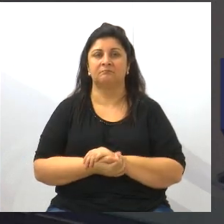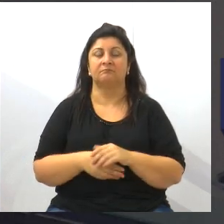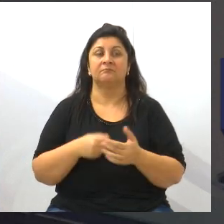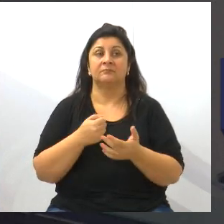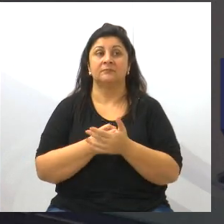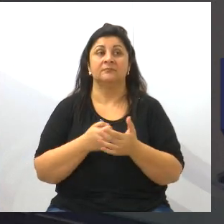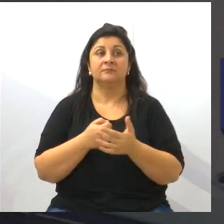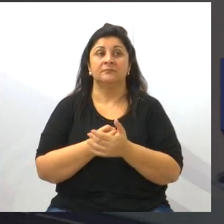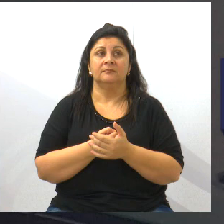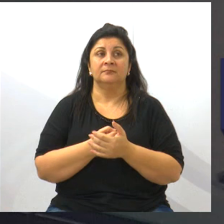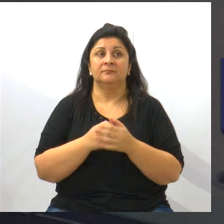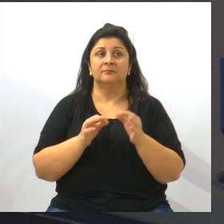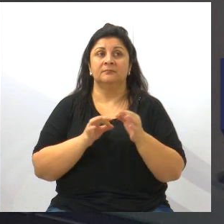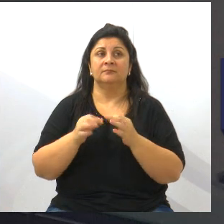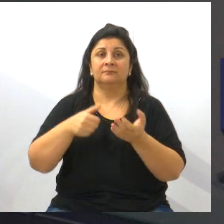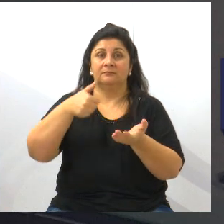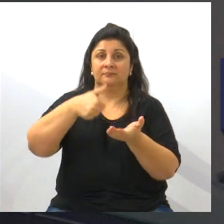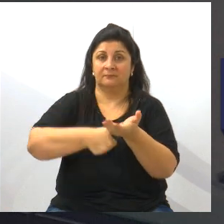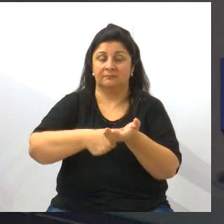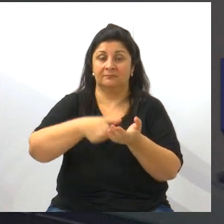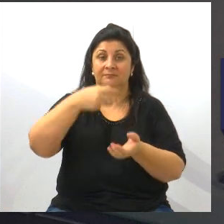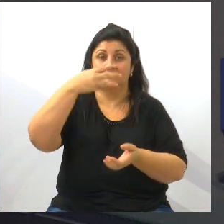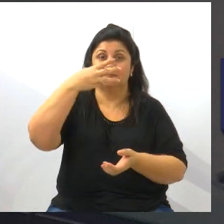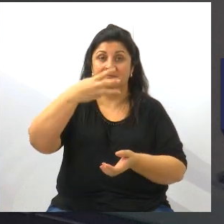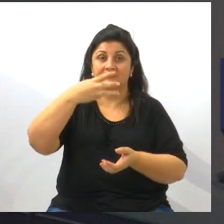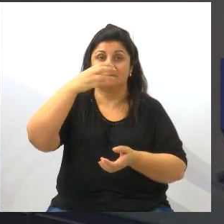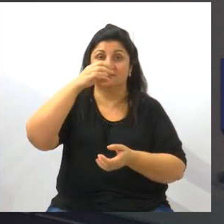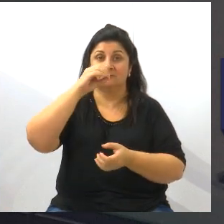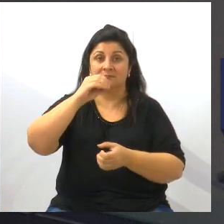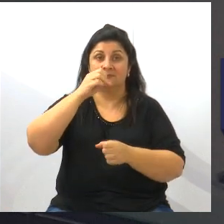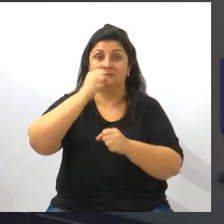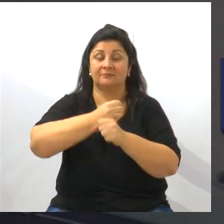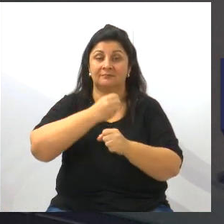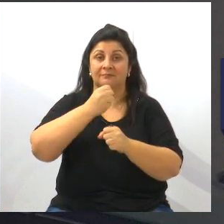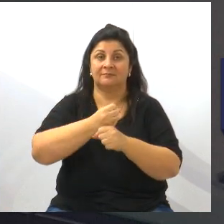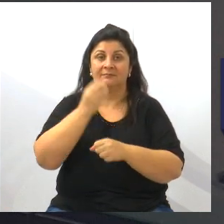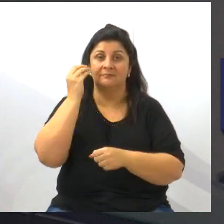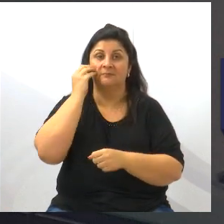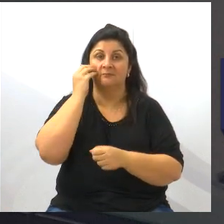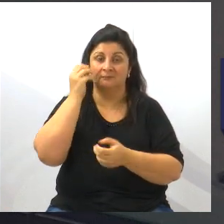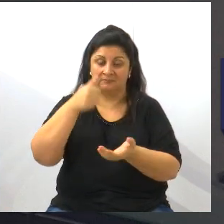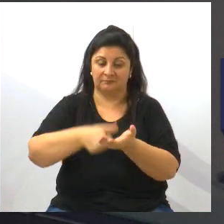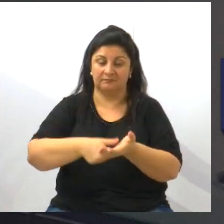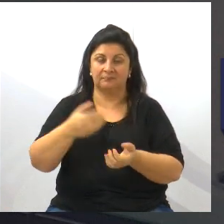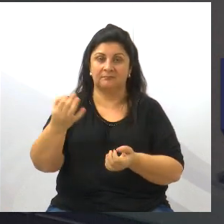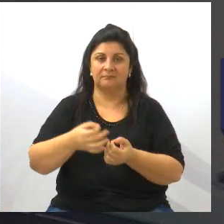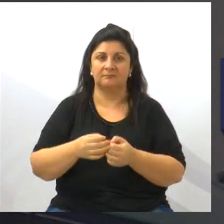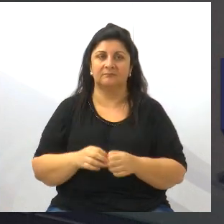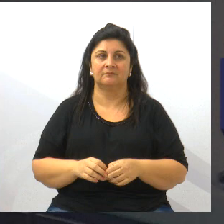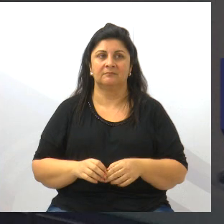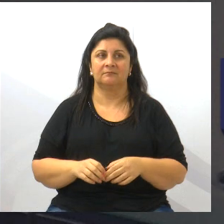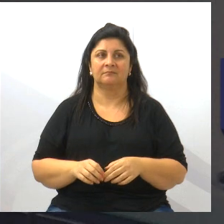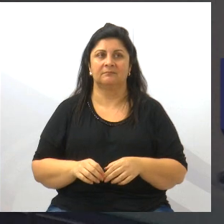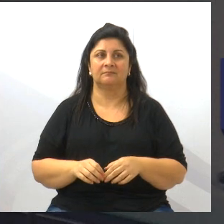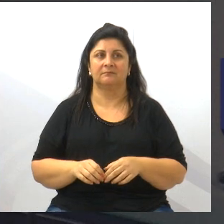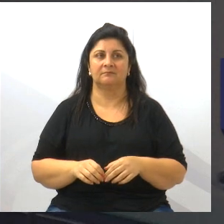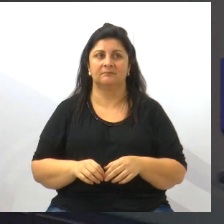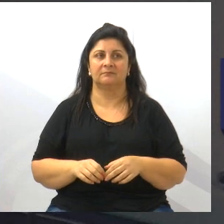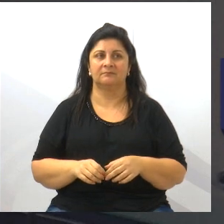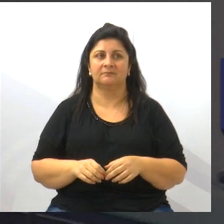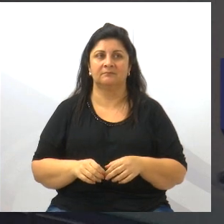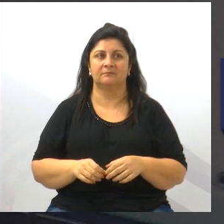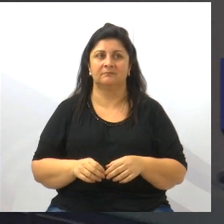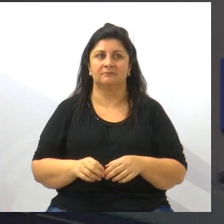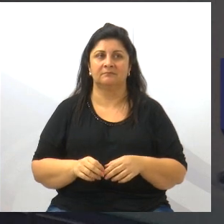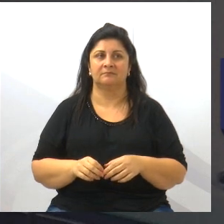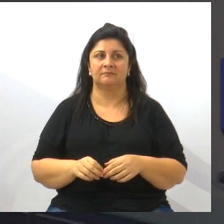luta de regularização há 30 anos, mais de 30, né, Márcia? Mais de 30. E agora